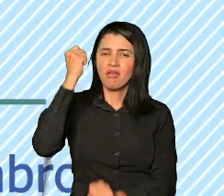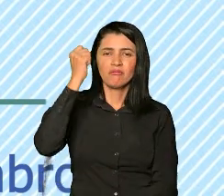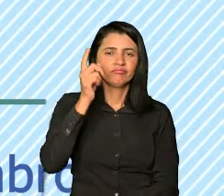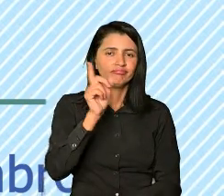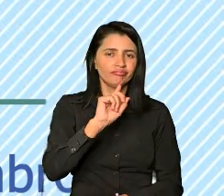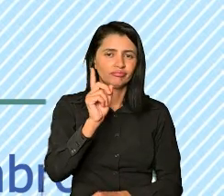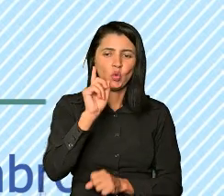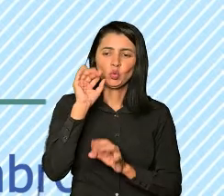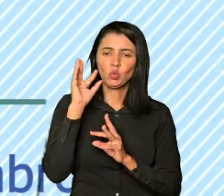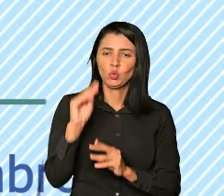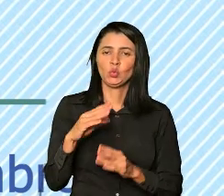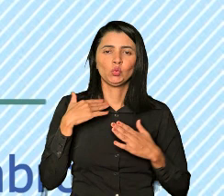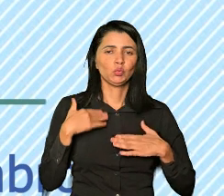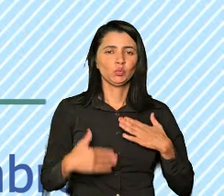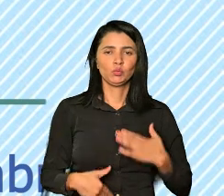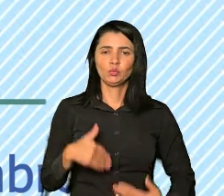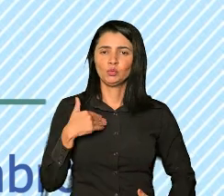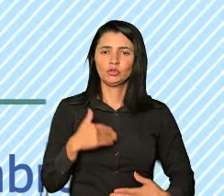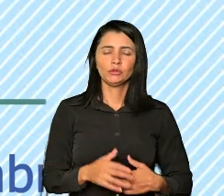Pode passar?